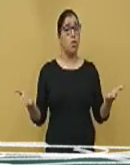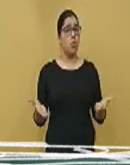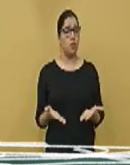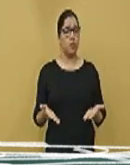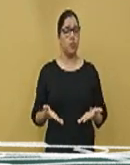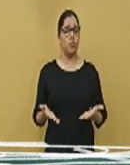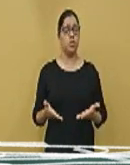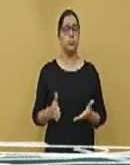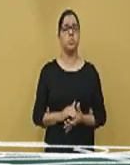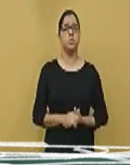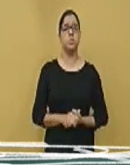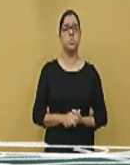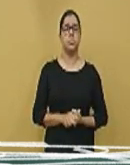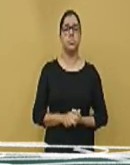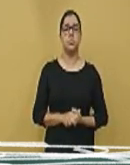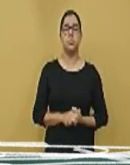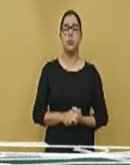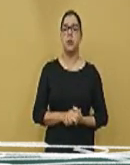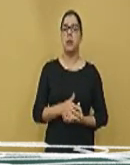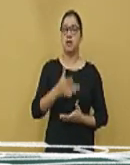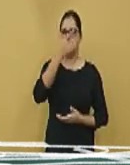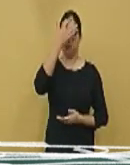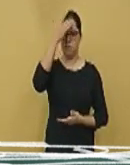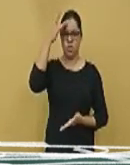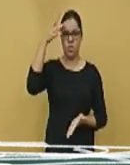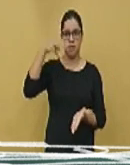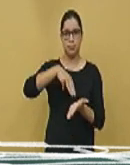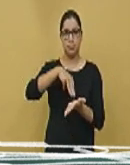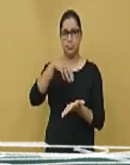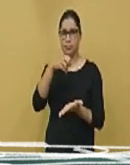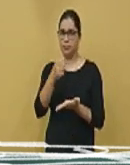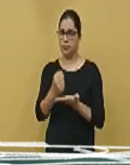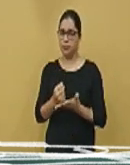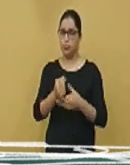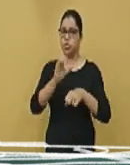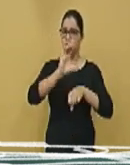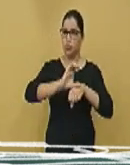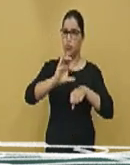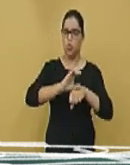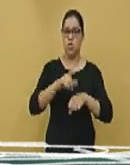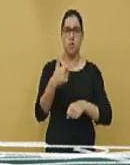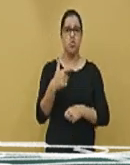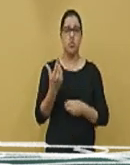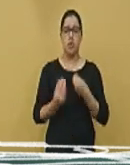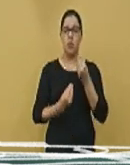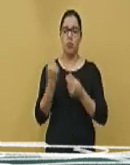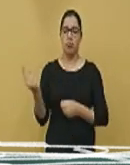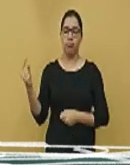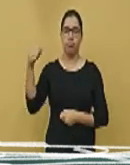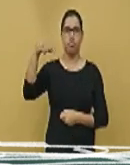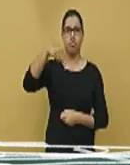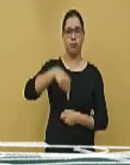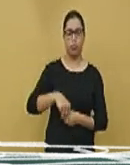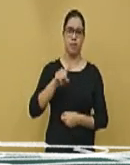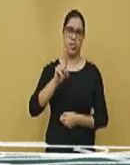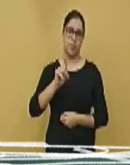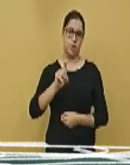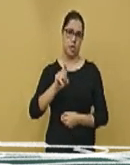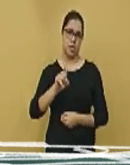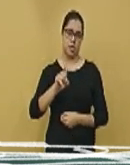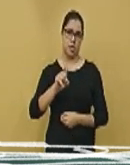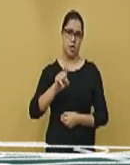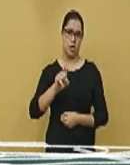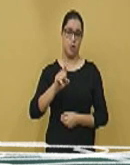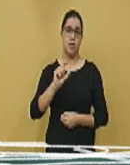que hoje está matriculada nesses cursos, elas não têm condições de vir até a nossa região, até Dourados. Elas são atendidas